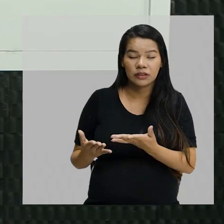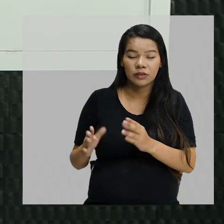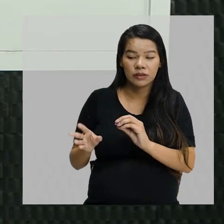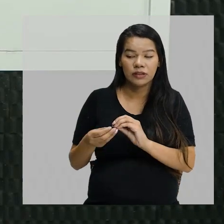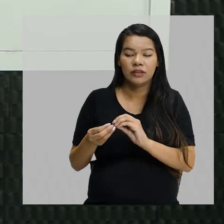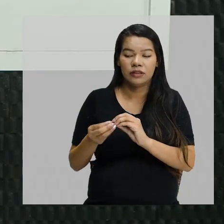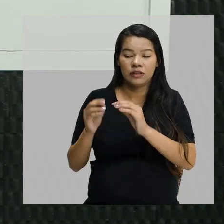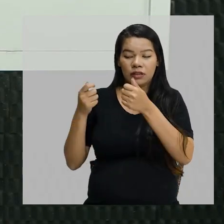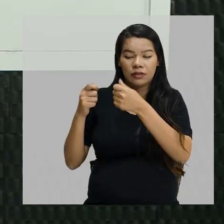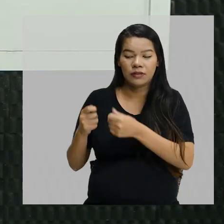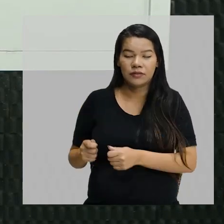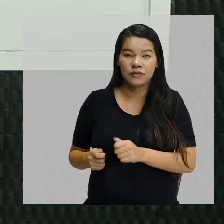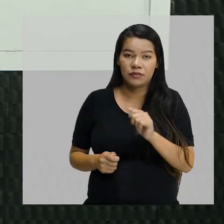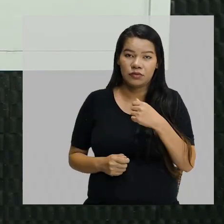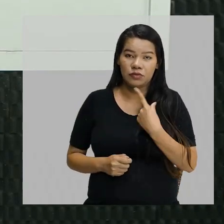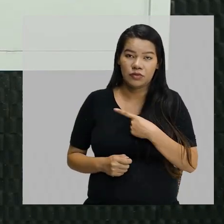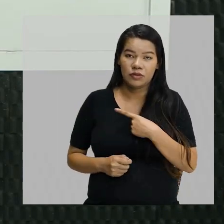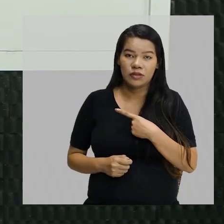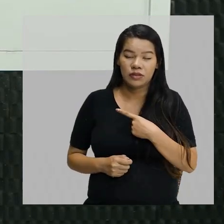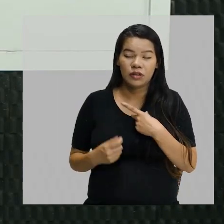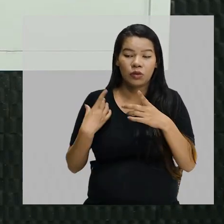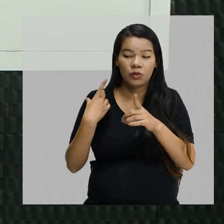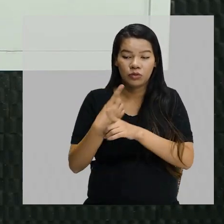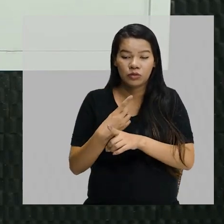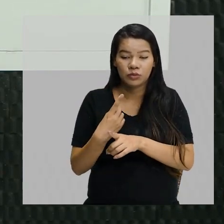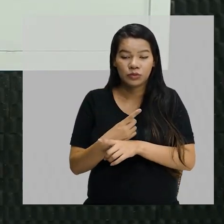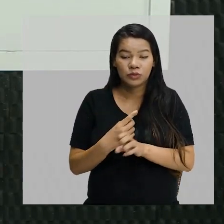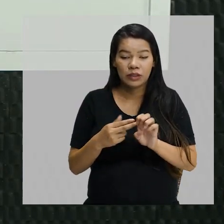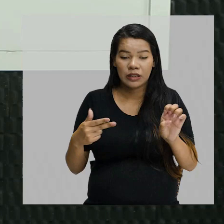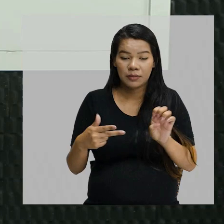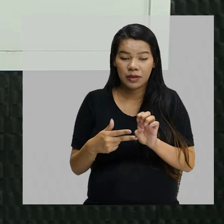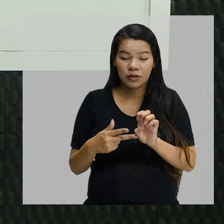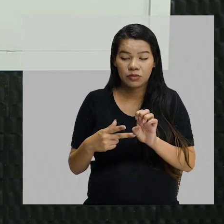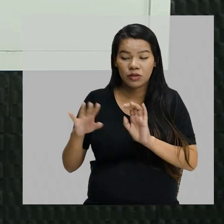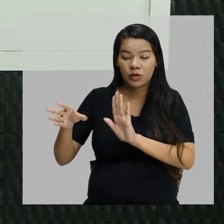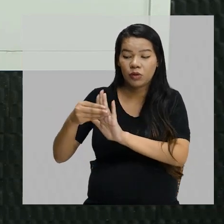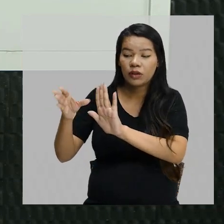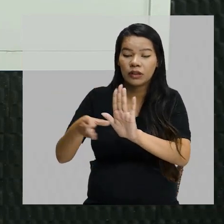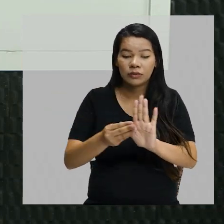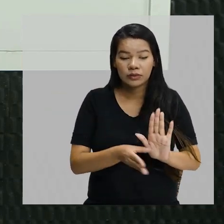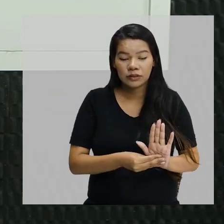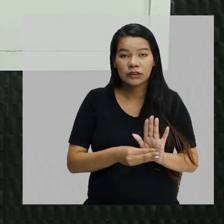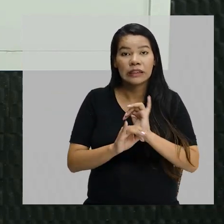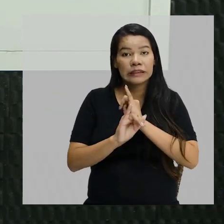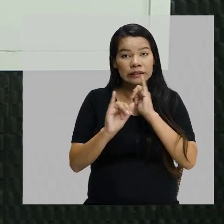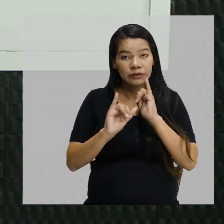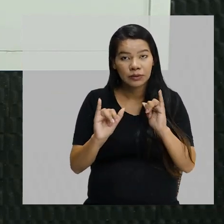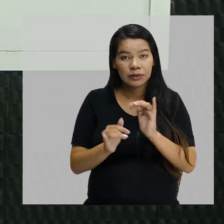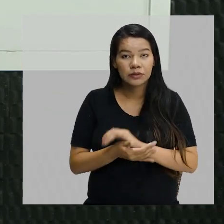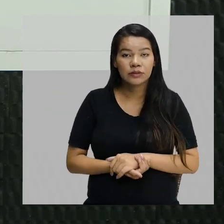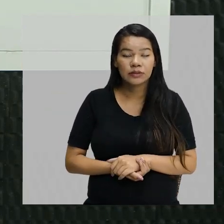nós investigamos um determinado fenômeno E aí recolhemos esses dados esses dados são as nossas informações então a informação tá